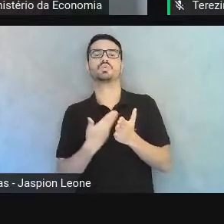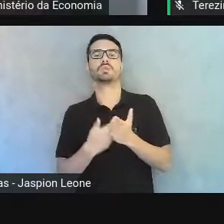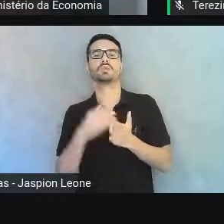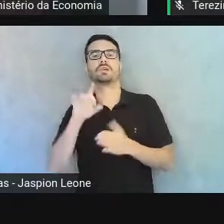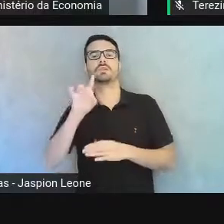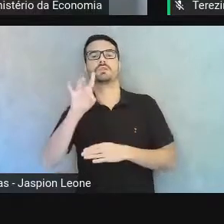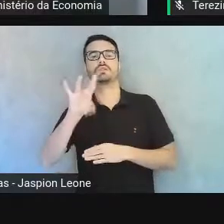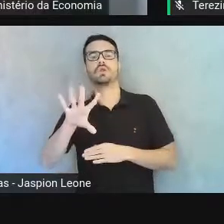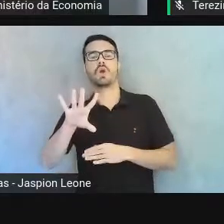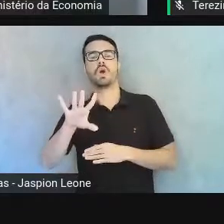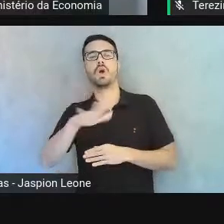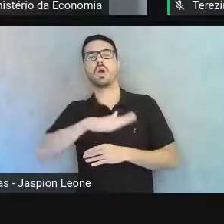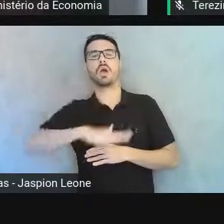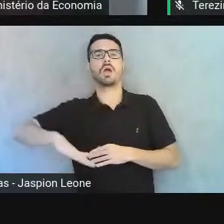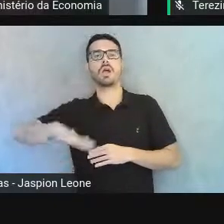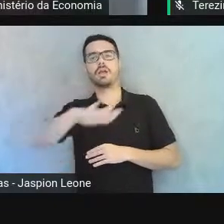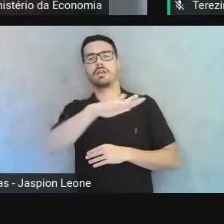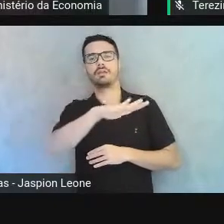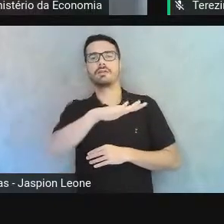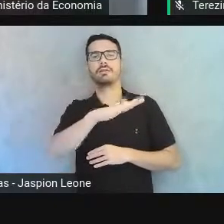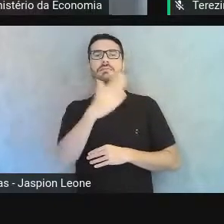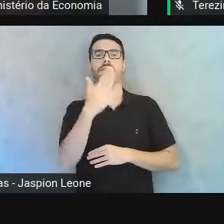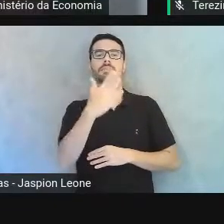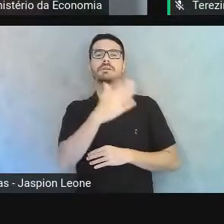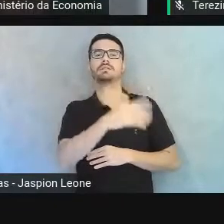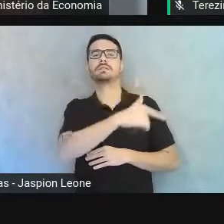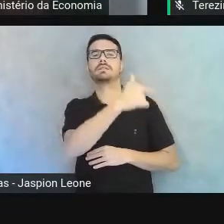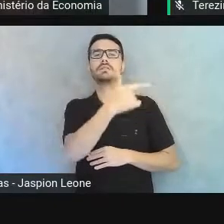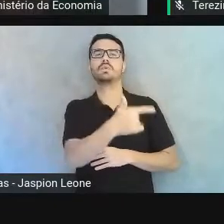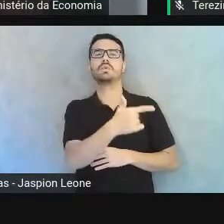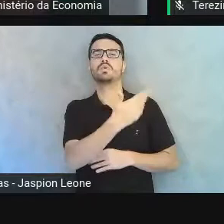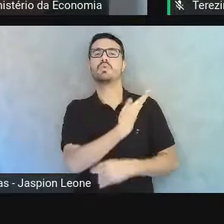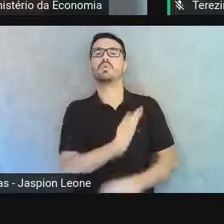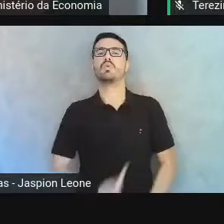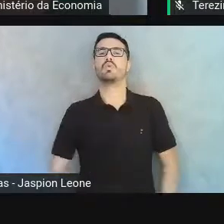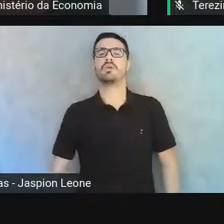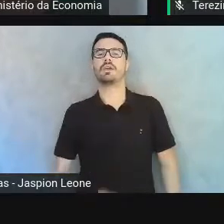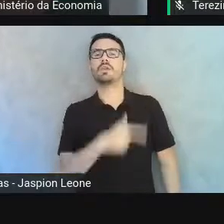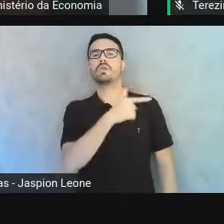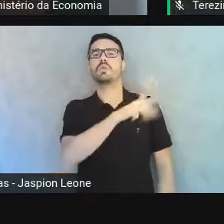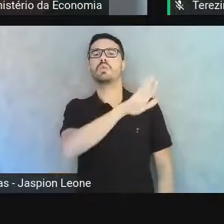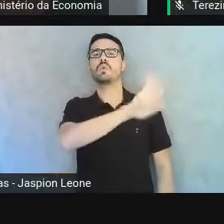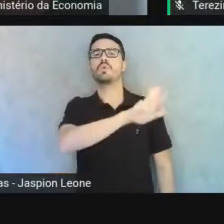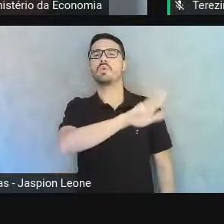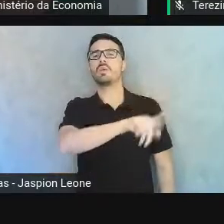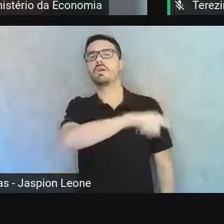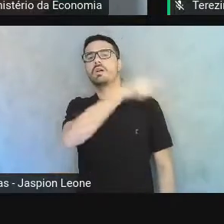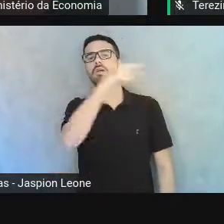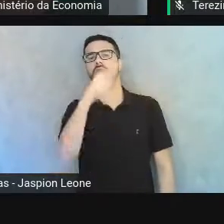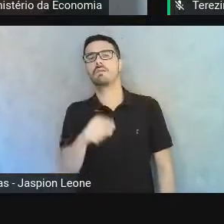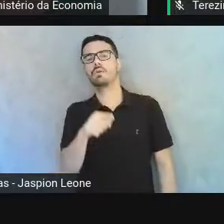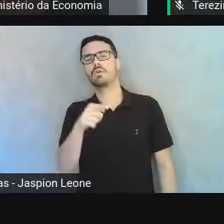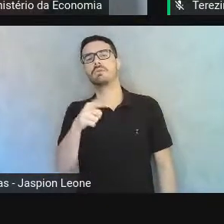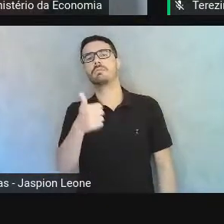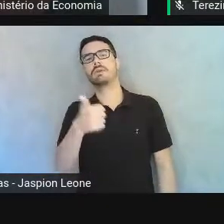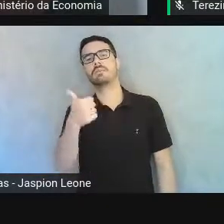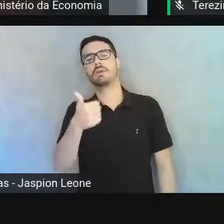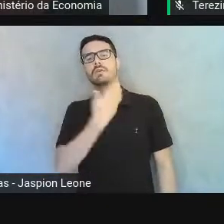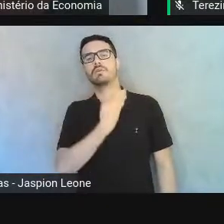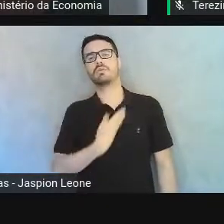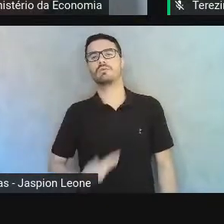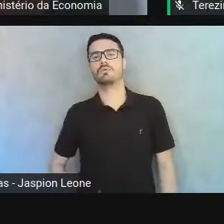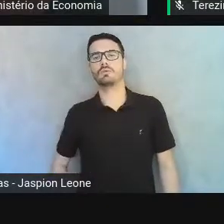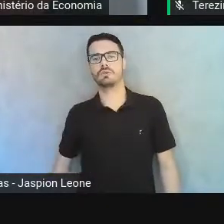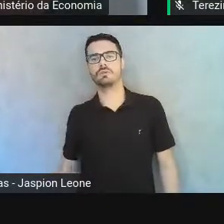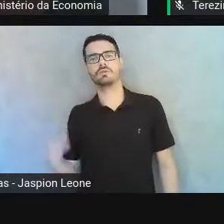mandatos petistas, né? Segundo mandato do governo Lula, primeiro mandato do governo Dilma, e por conveniência